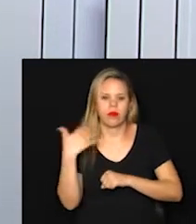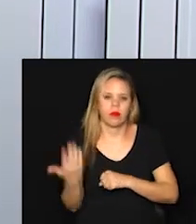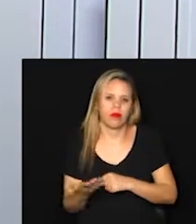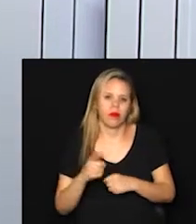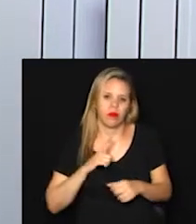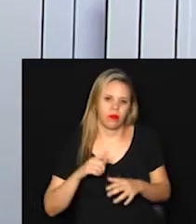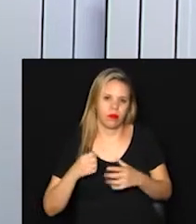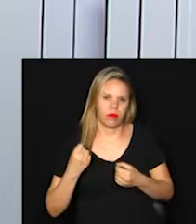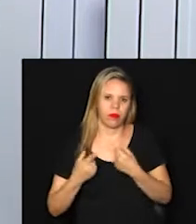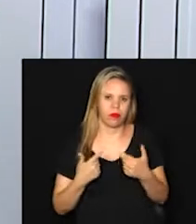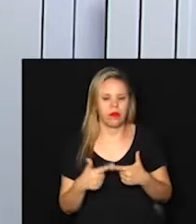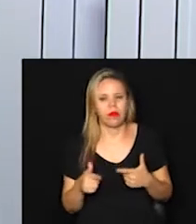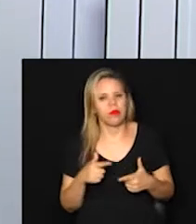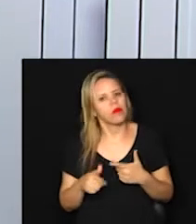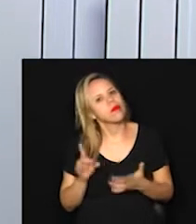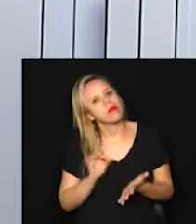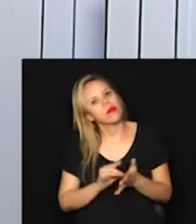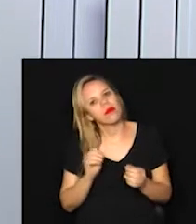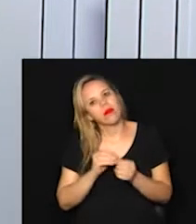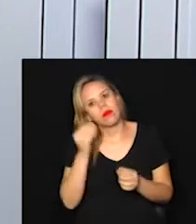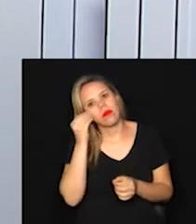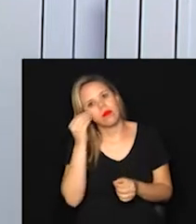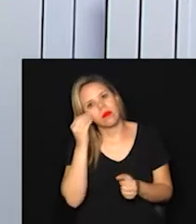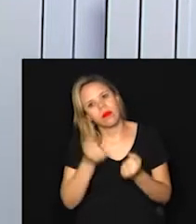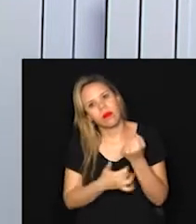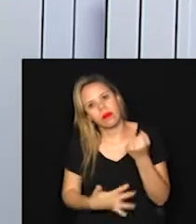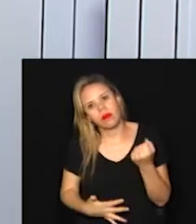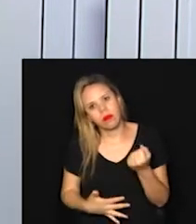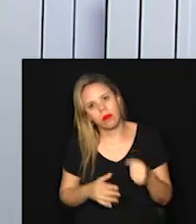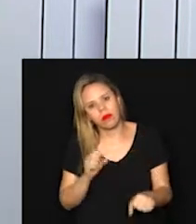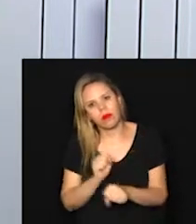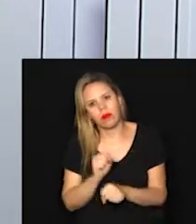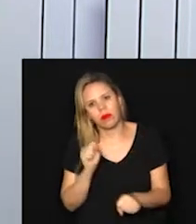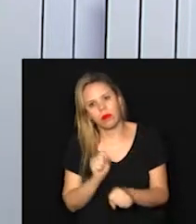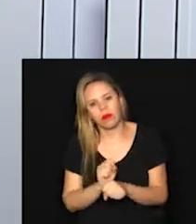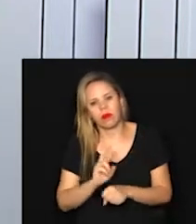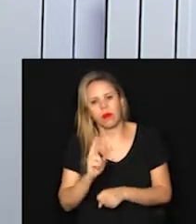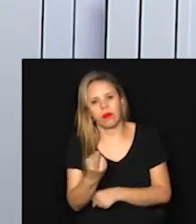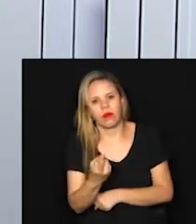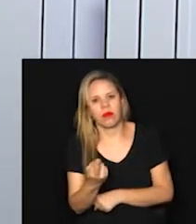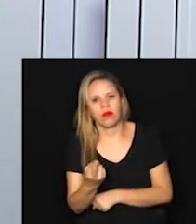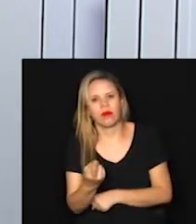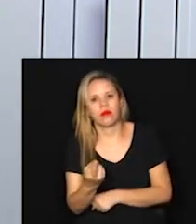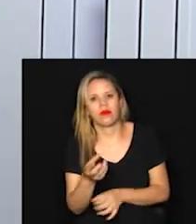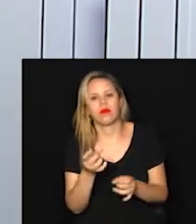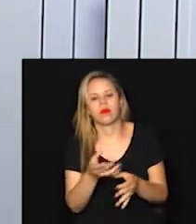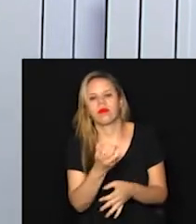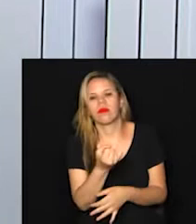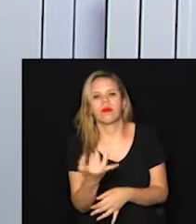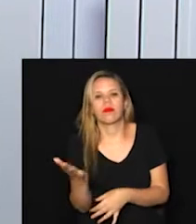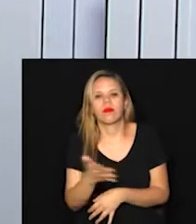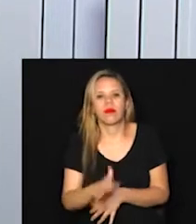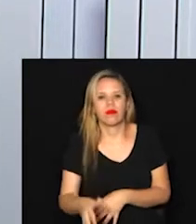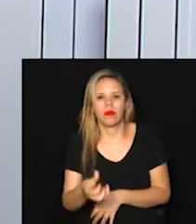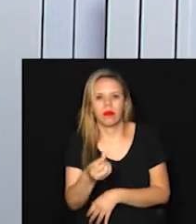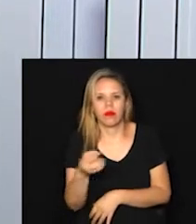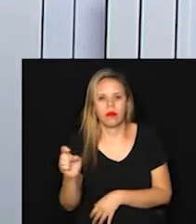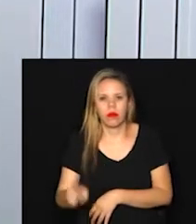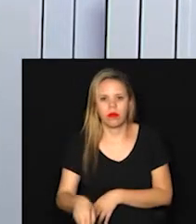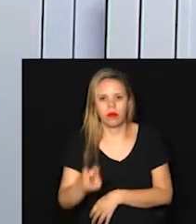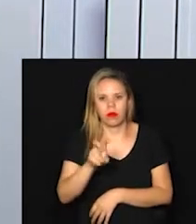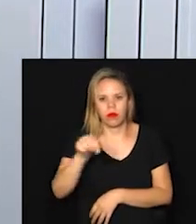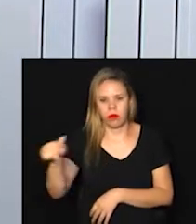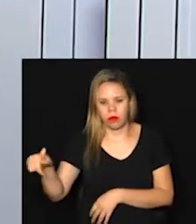alguns sintomas, realizaram aí os sintomas e estão aguardando o resultado. Descartados,